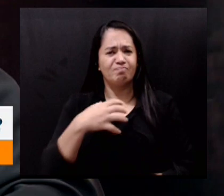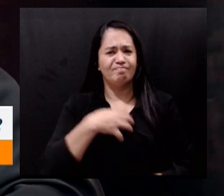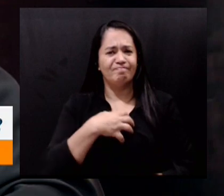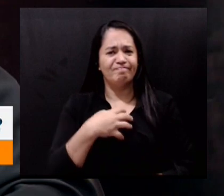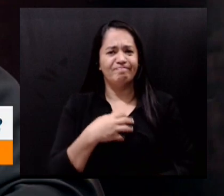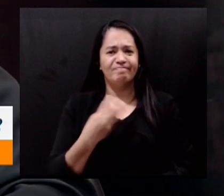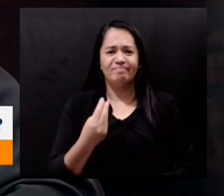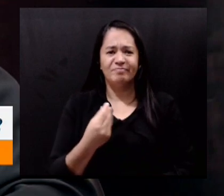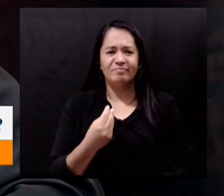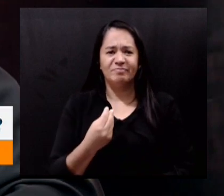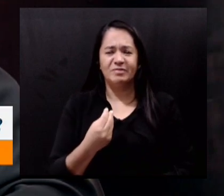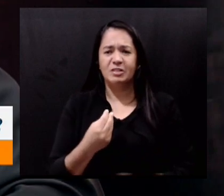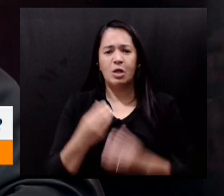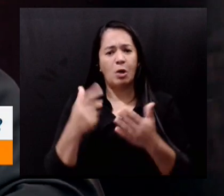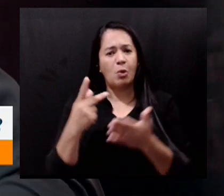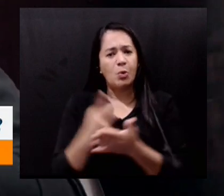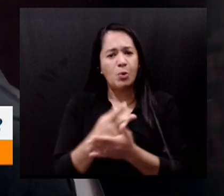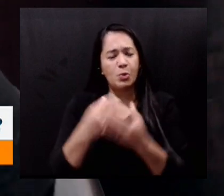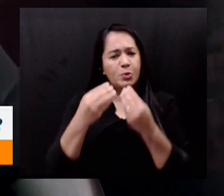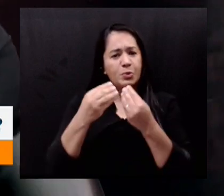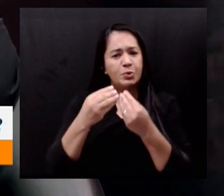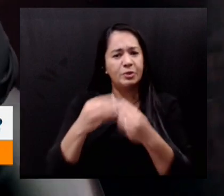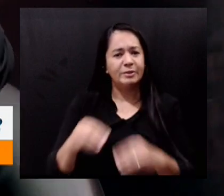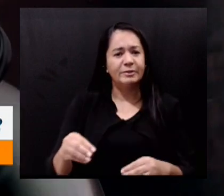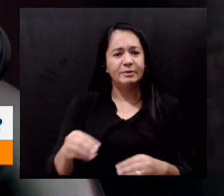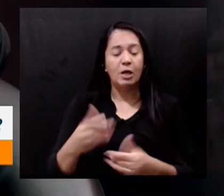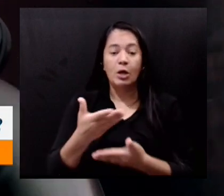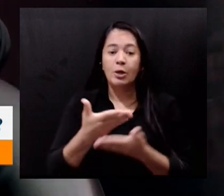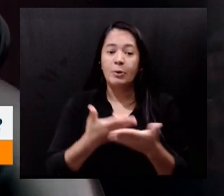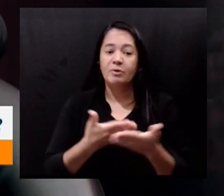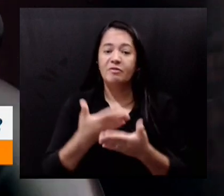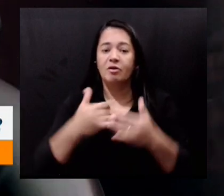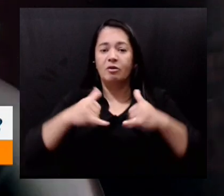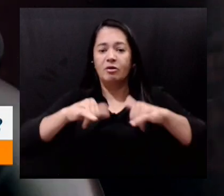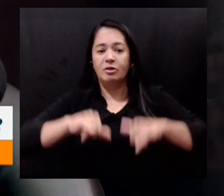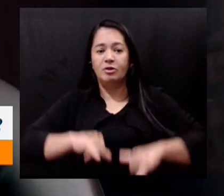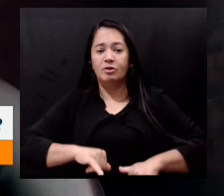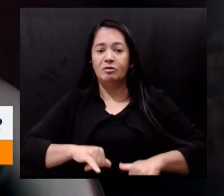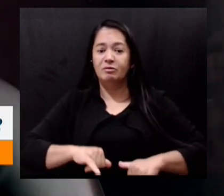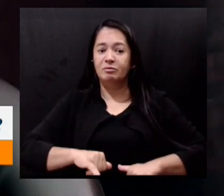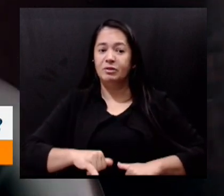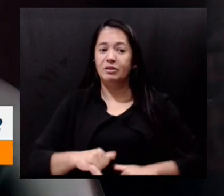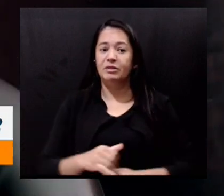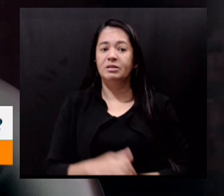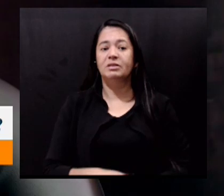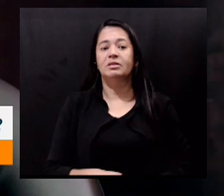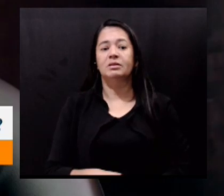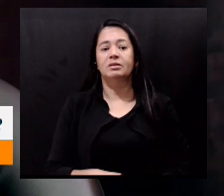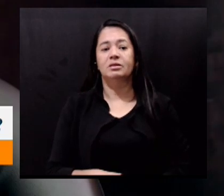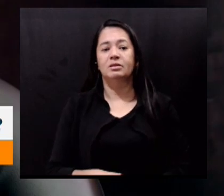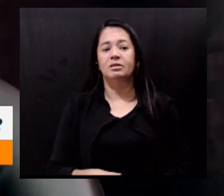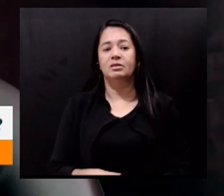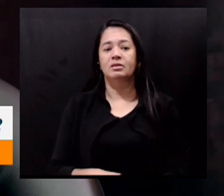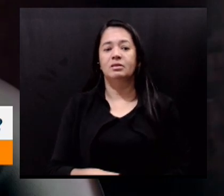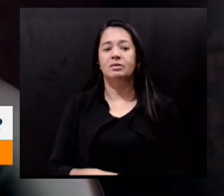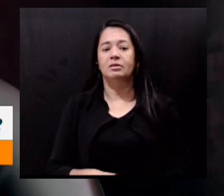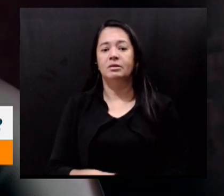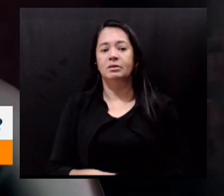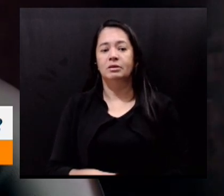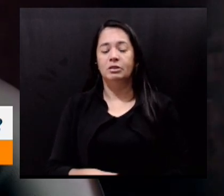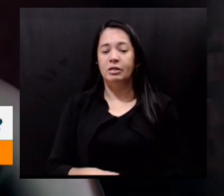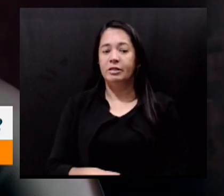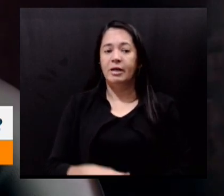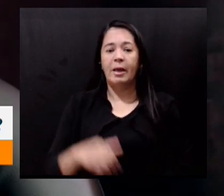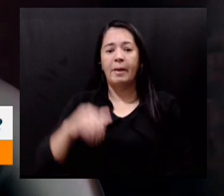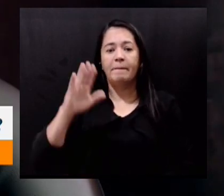aversiva, que envolve um sofrimento intenso, e e aí seria mais nesse caminho